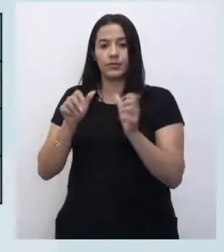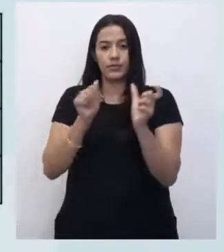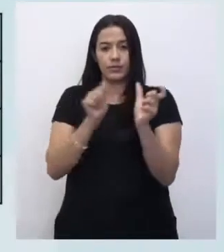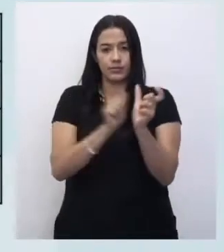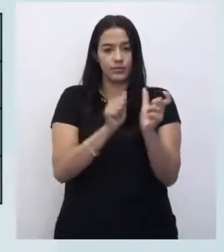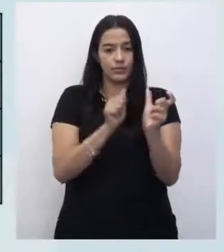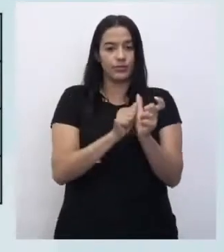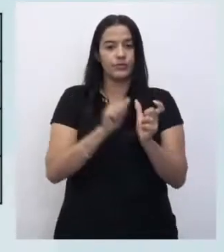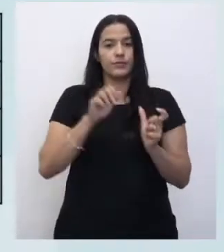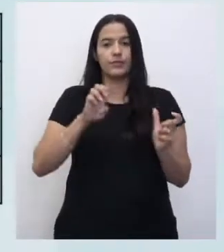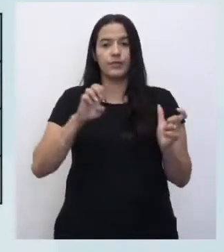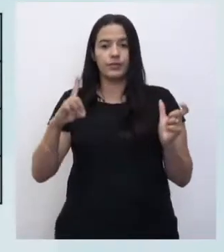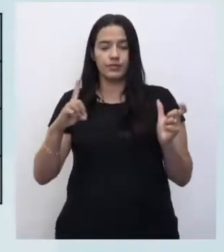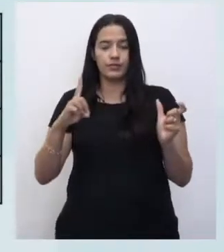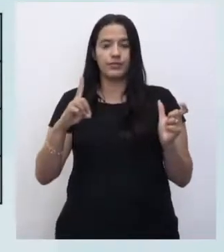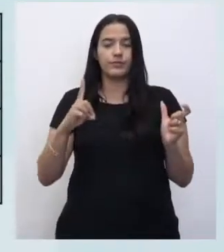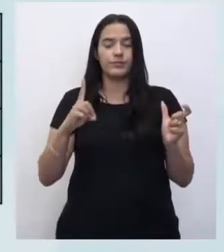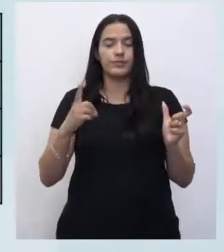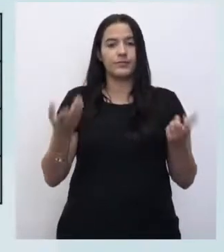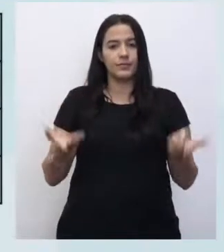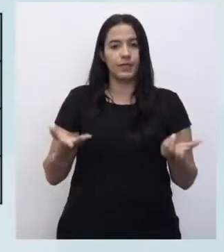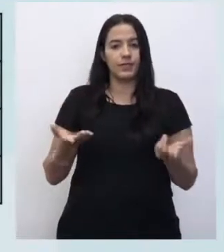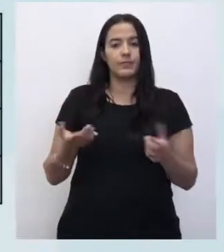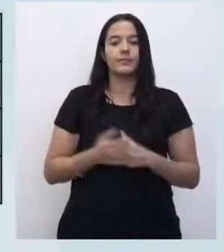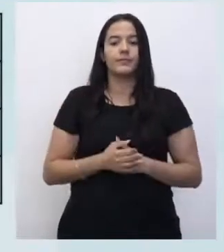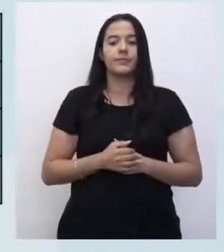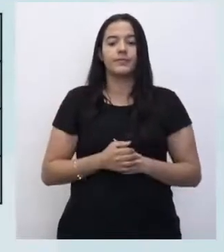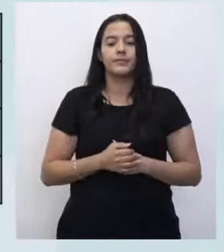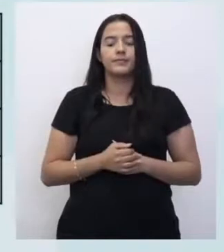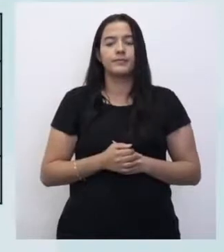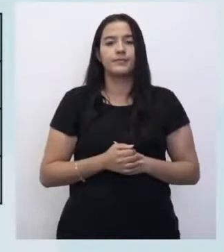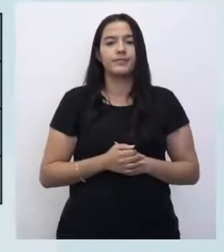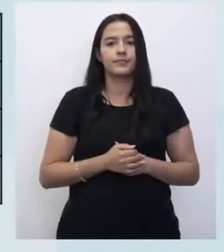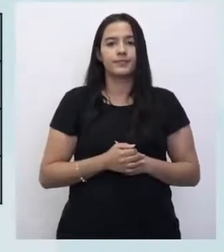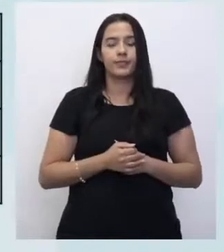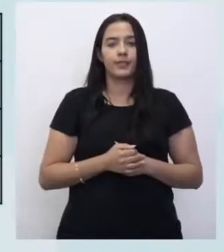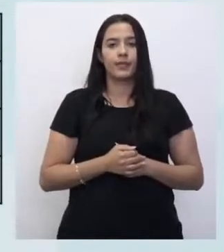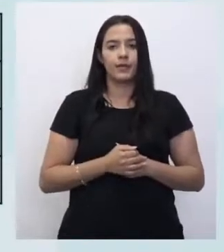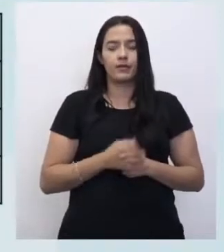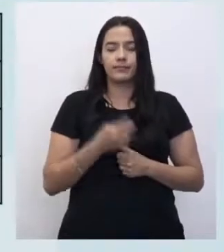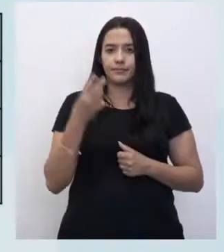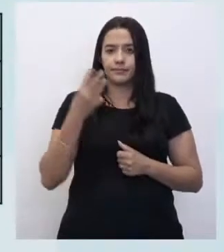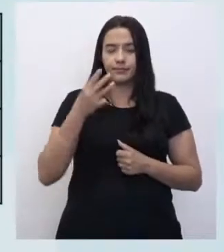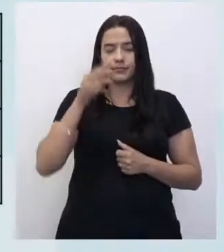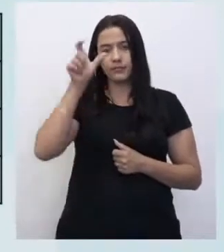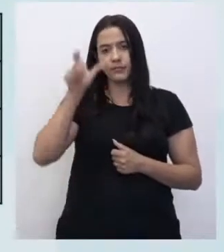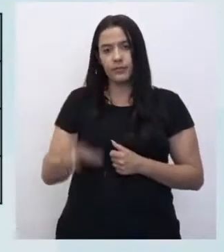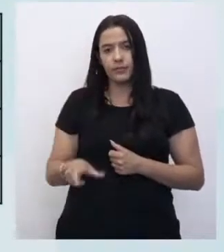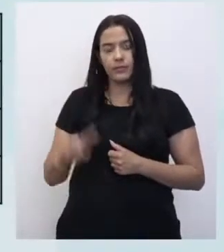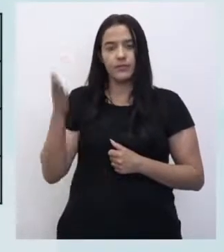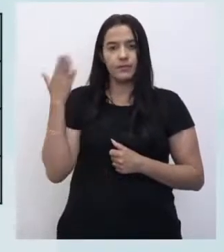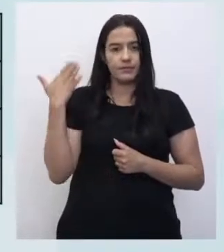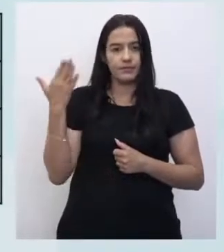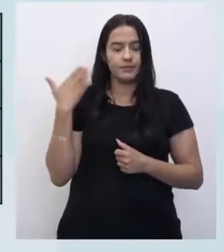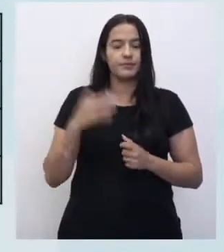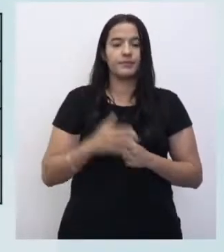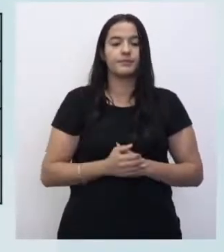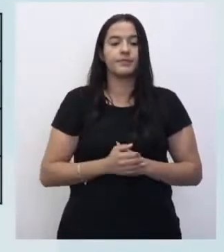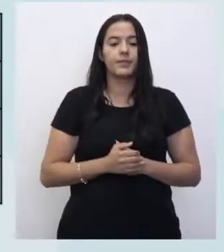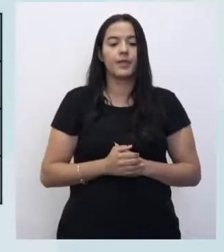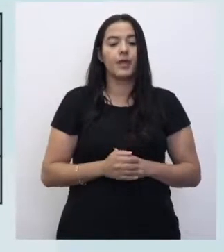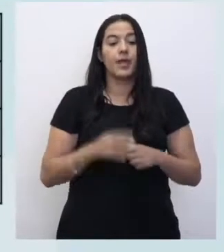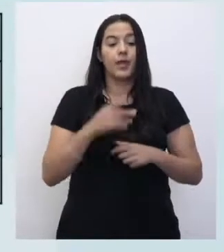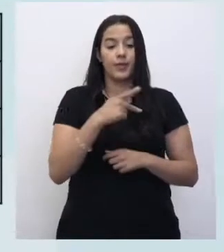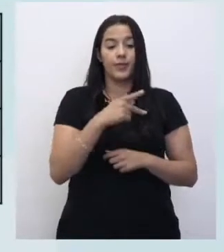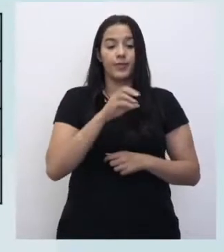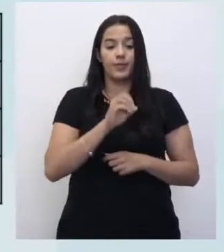ok? Então, é o particípio passado, a terceira coluninha do verbo, como vocês queiram entender aí, mas é isso que aconteceu ali. Pollute, que também